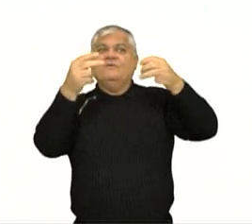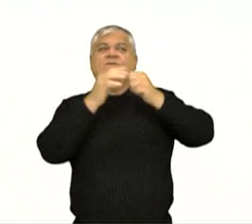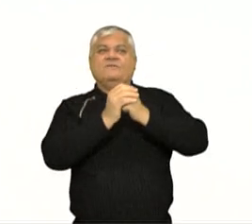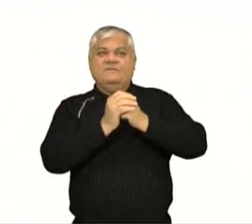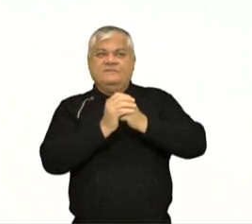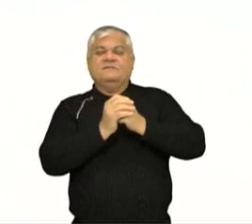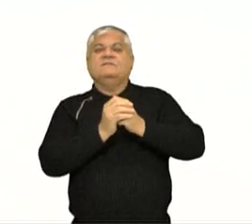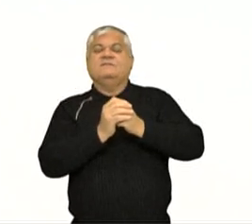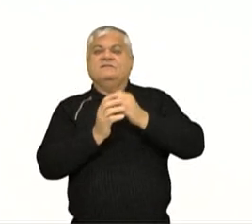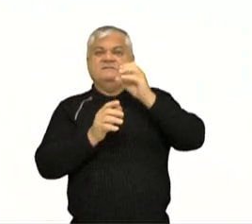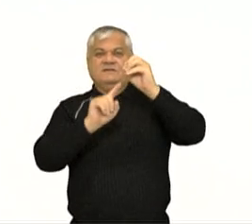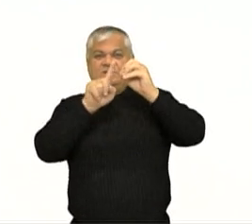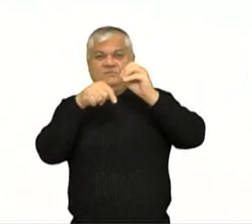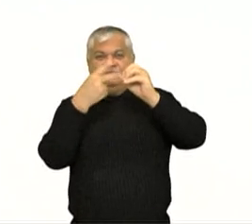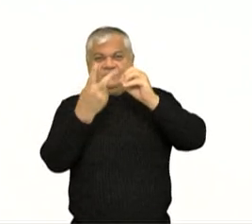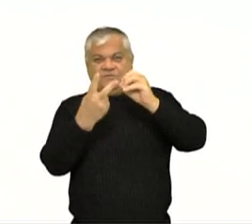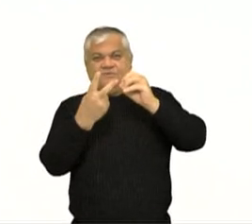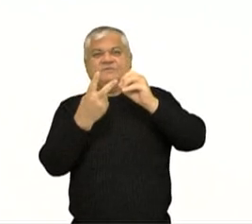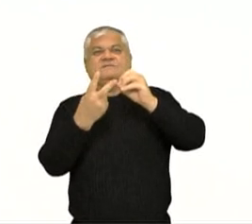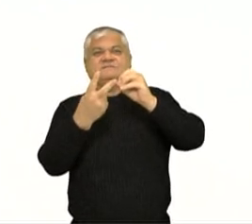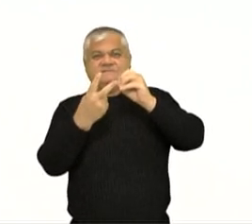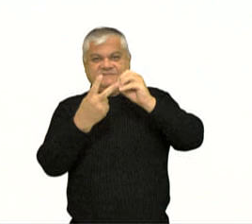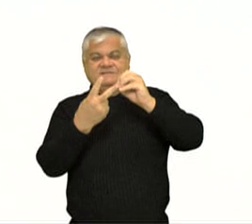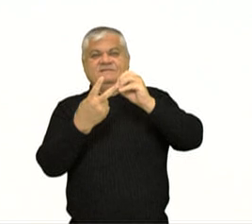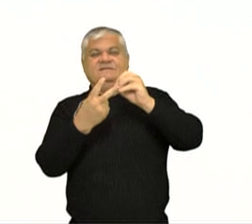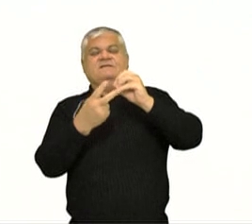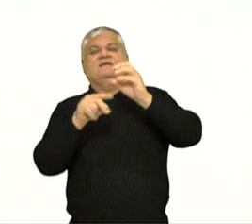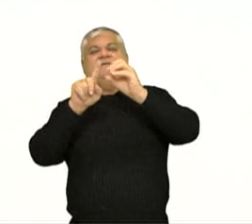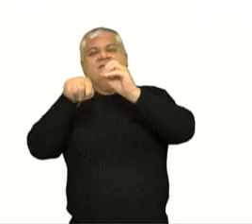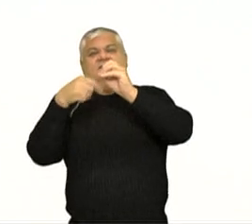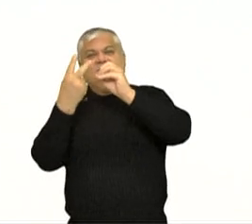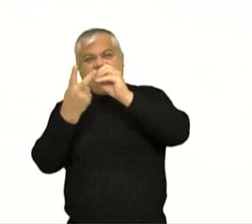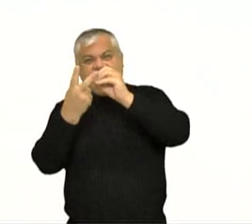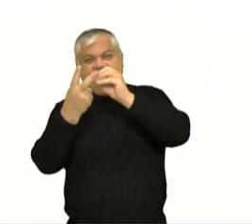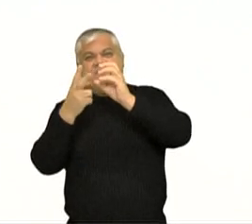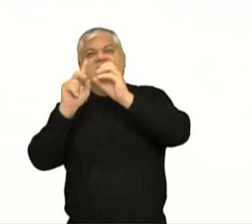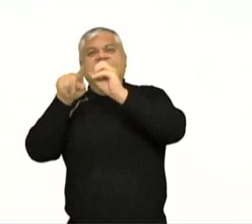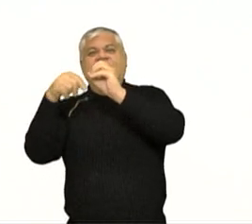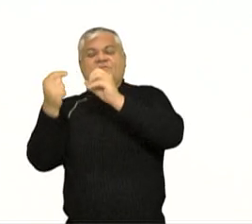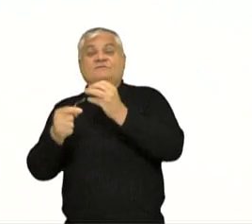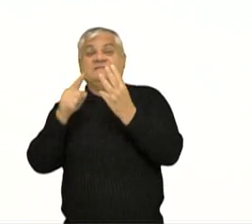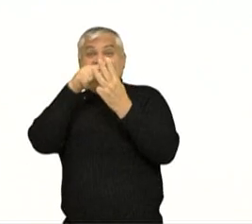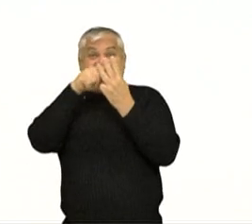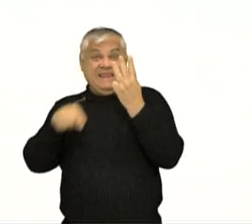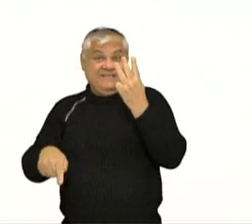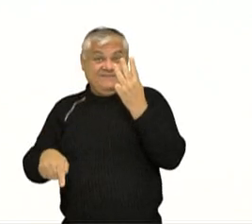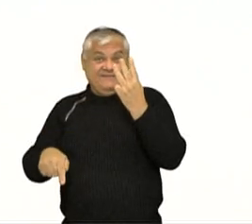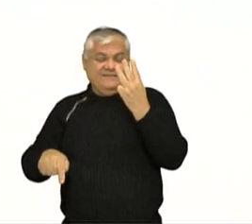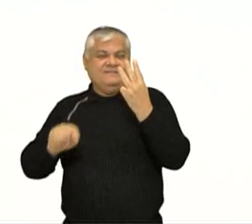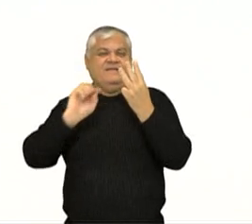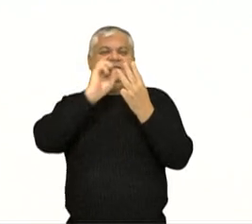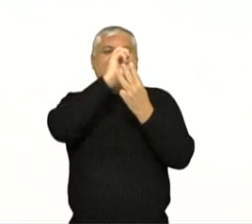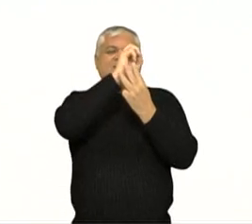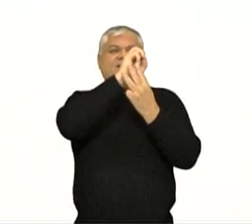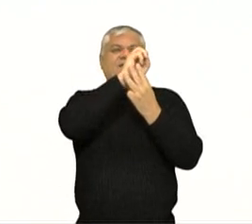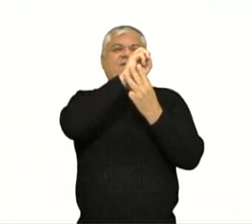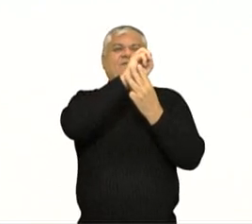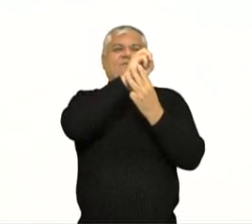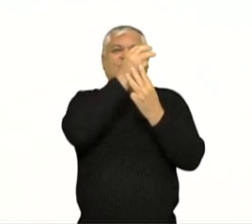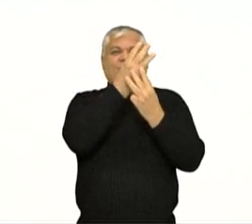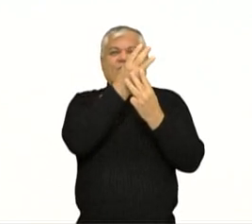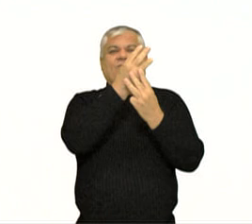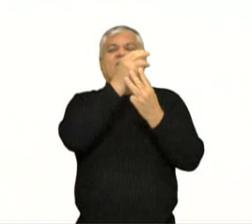Menos 0,2 elevado à terceira potência. Então, eu repeti 3 vezes, né,